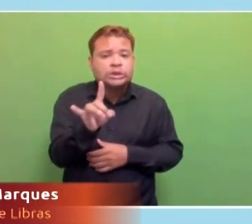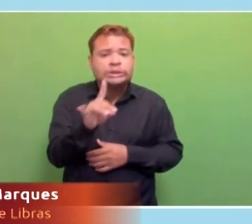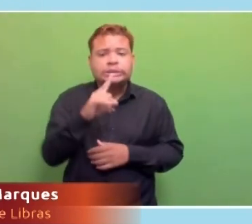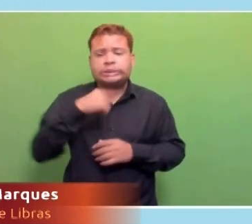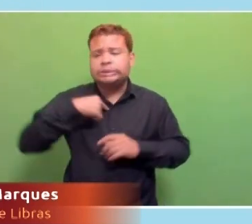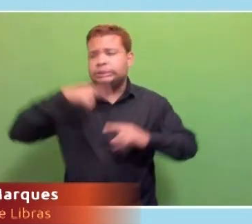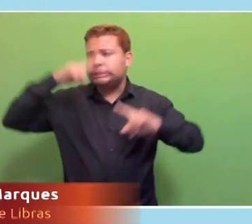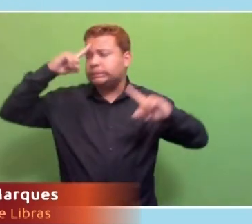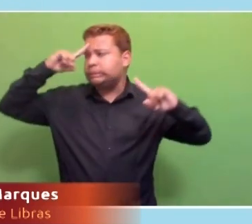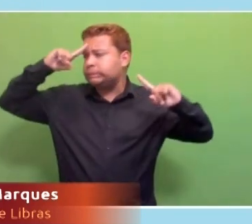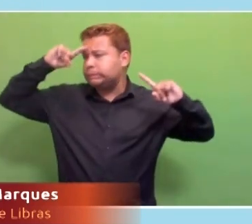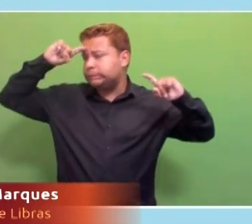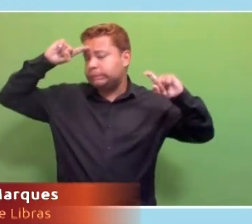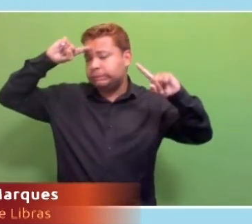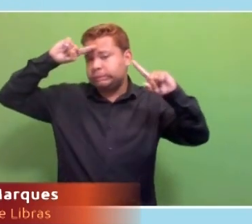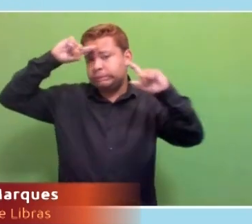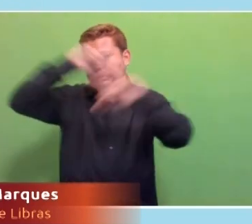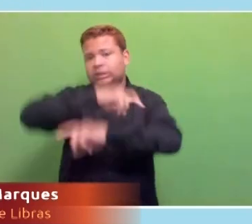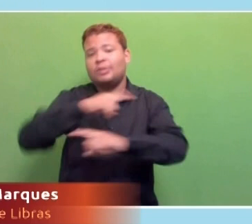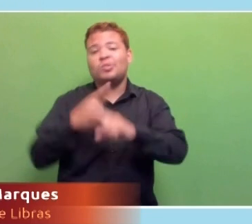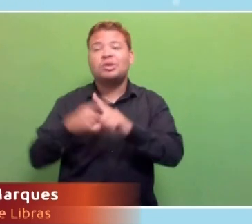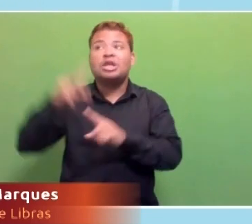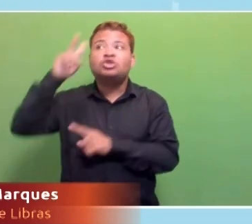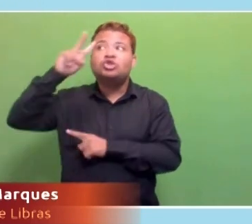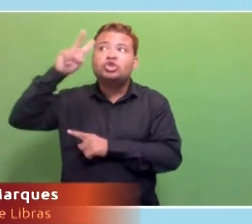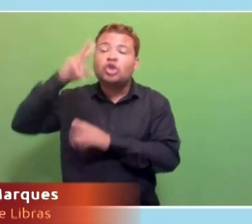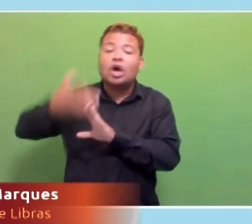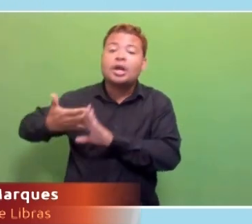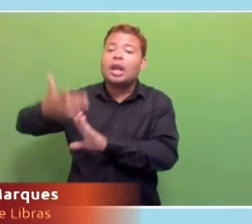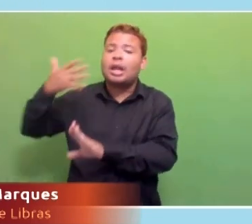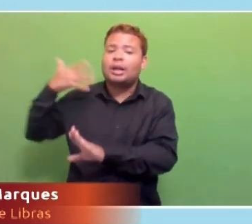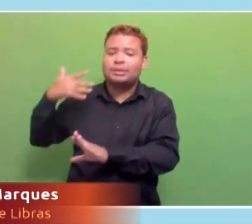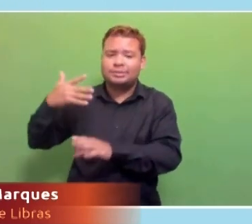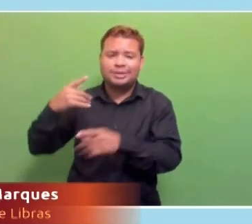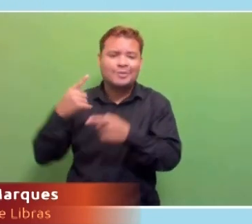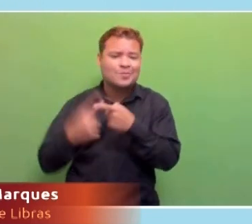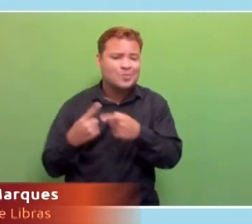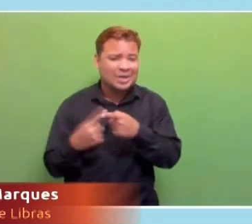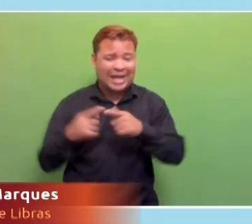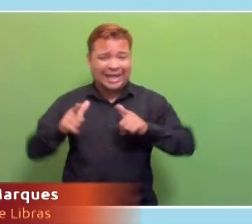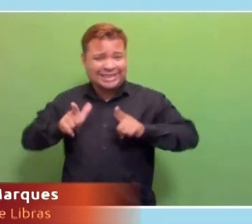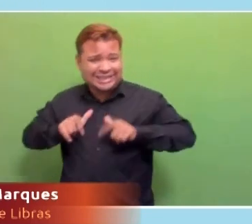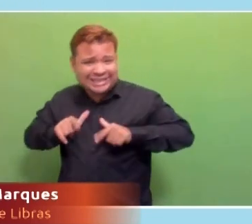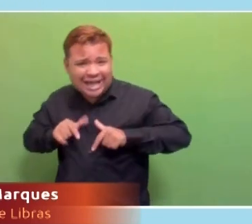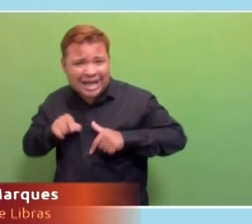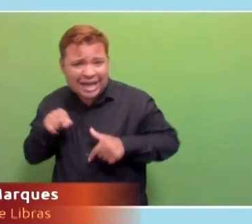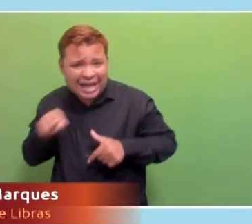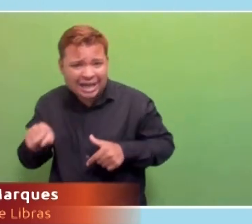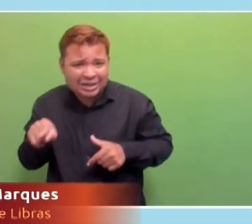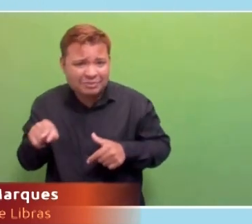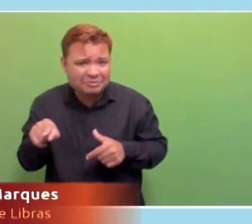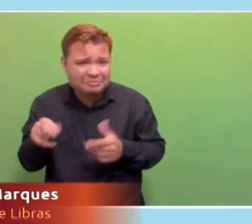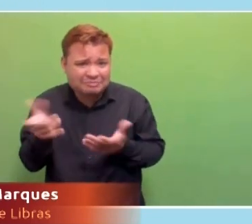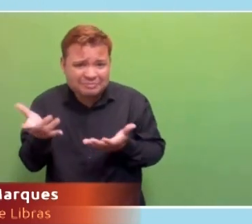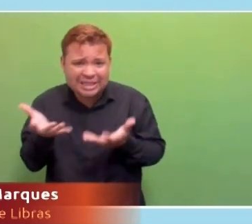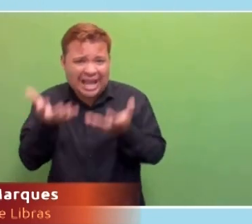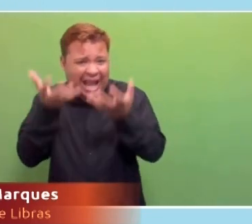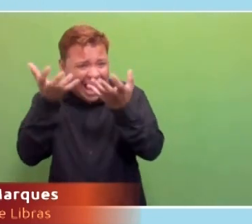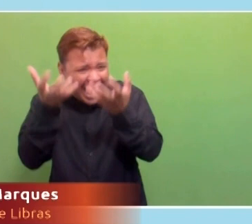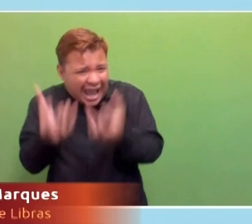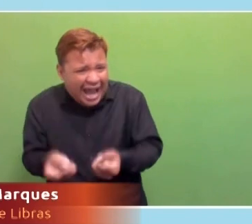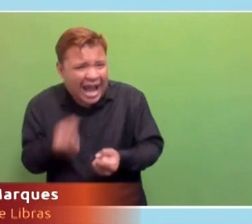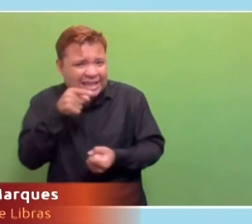devido ao histórico do conflito, especialmente porque Israel dificilmente irá aceitar a existência